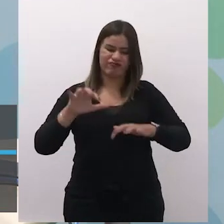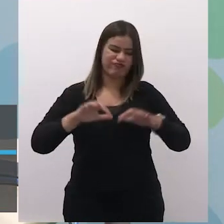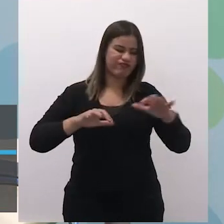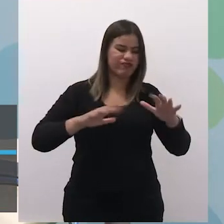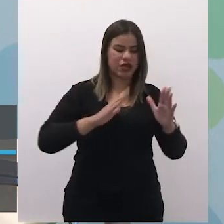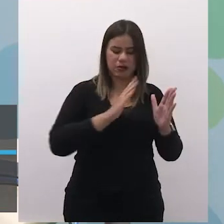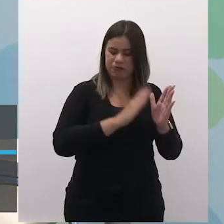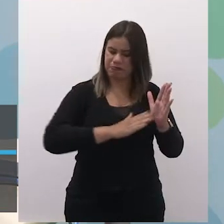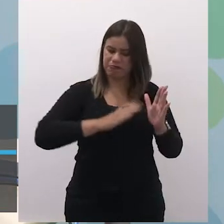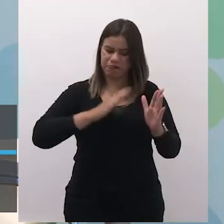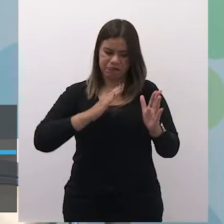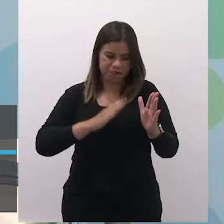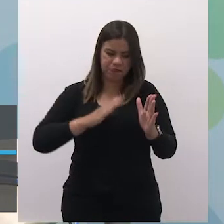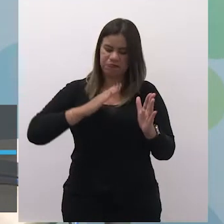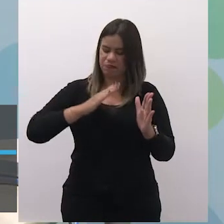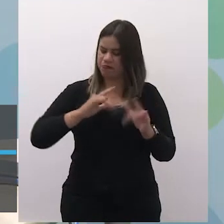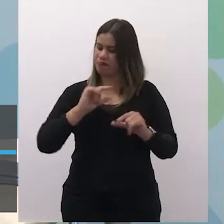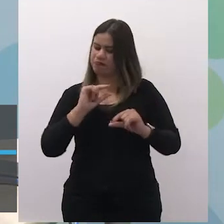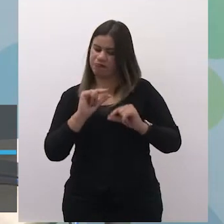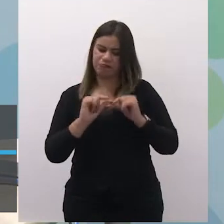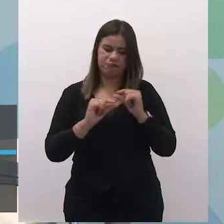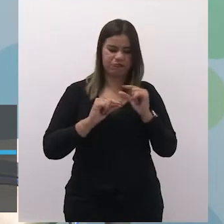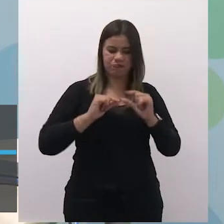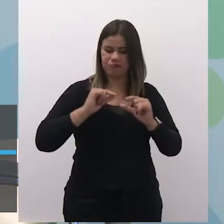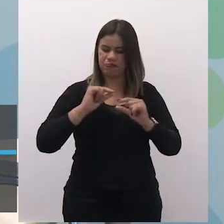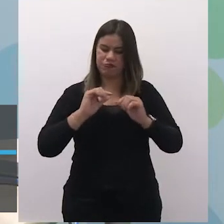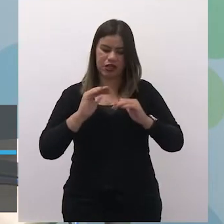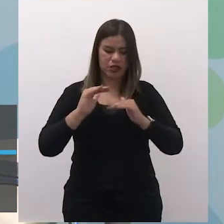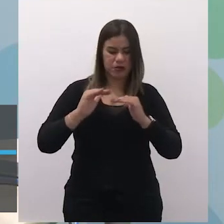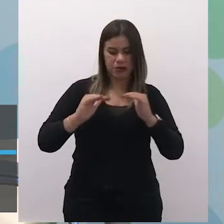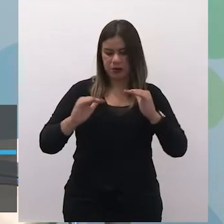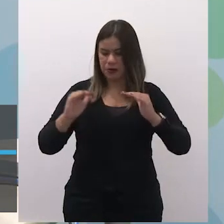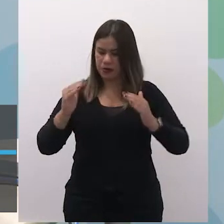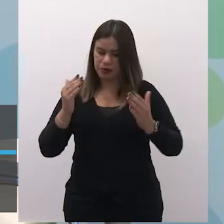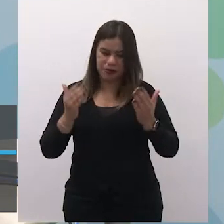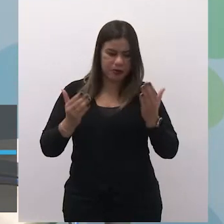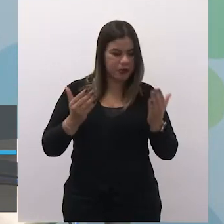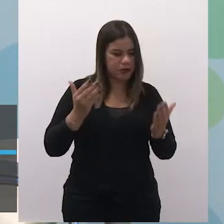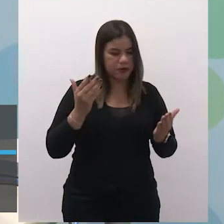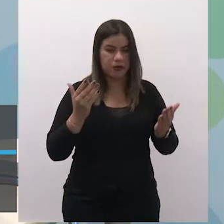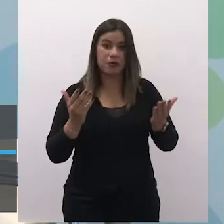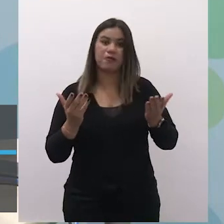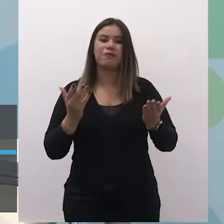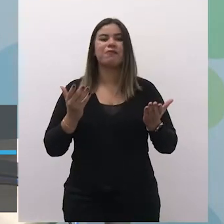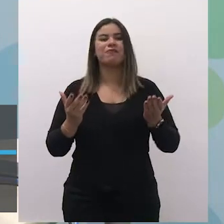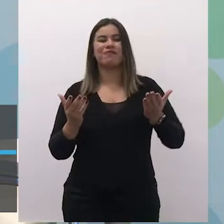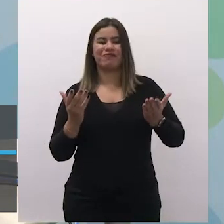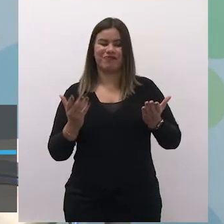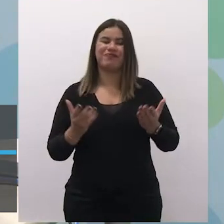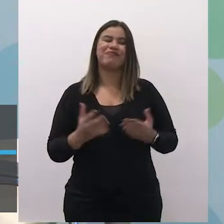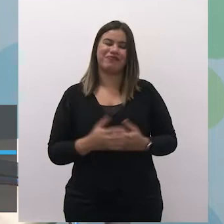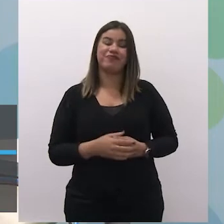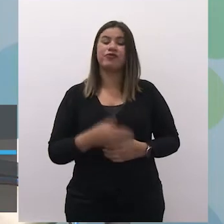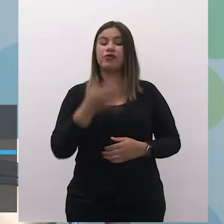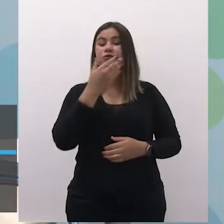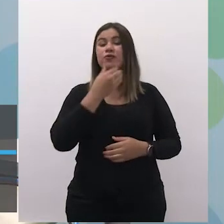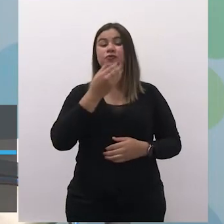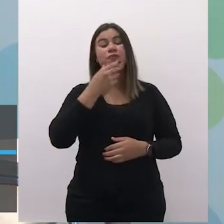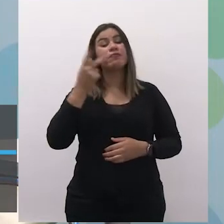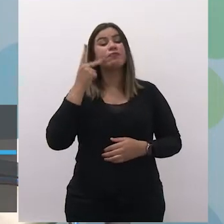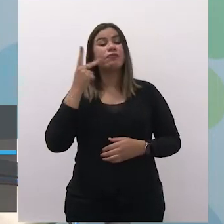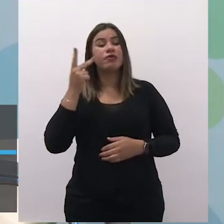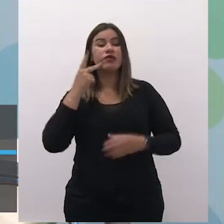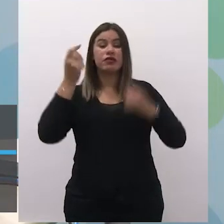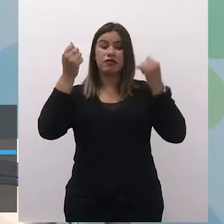se organizando para depois estabilizarem. E eu acho que Piaget fala muito sobre isso, né? Quando ele fala que o